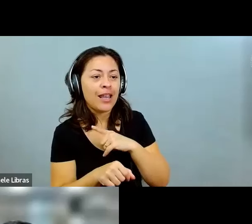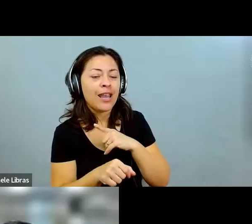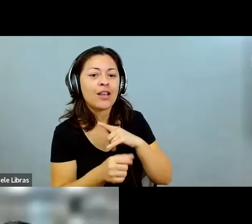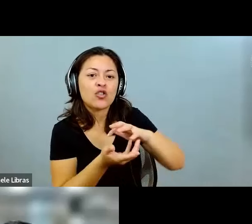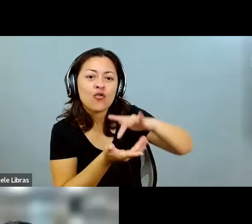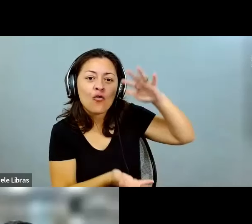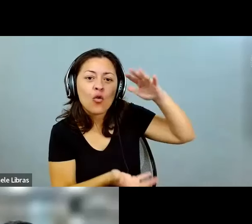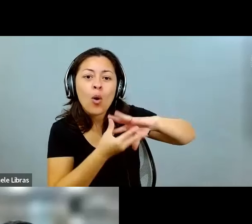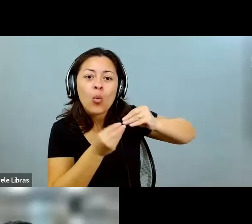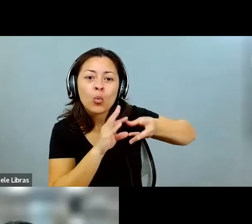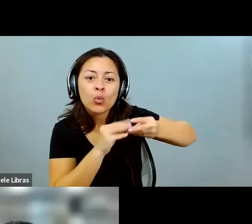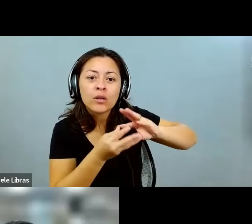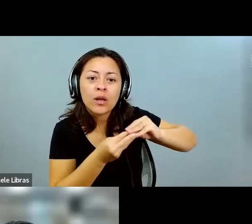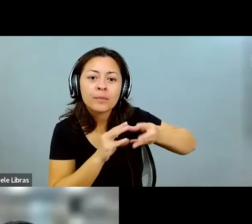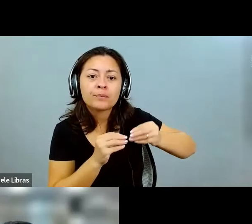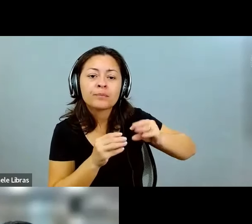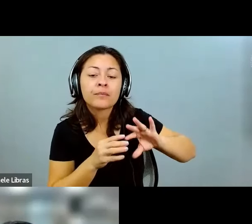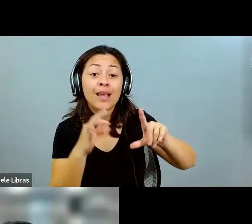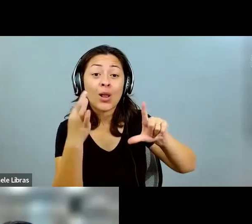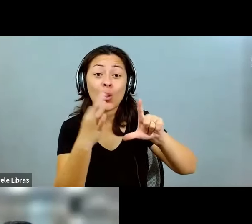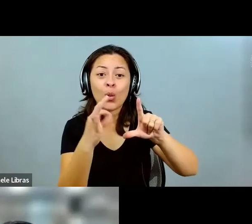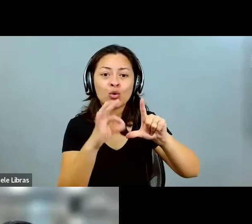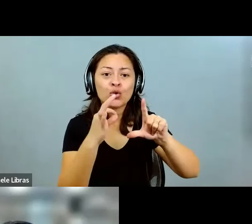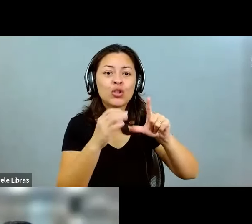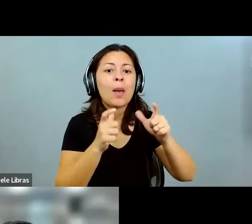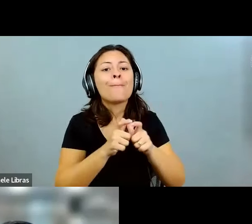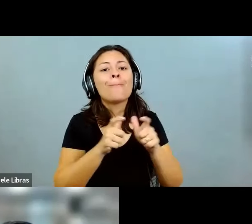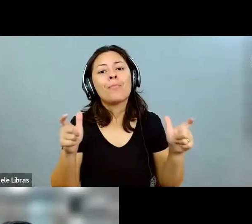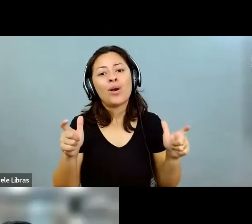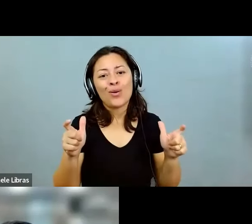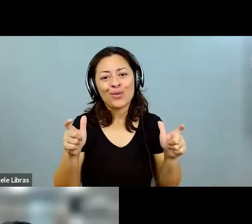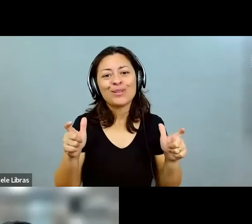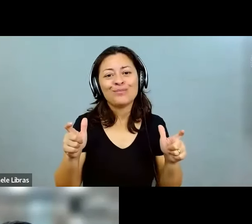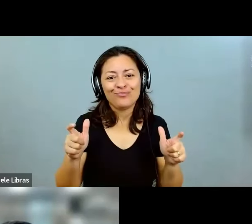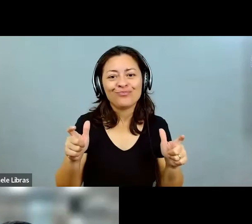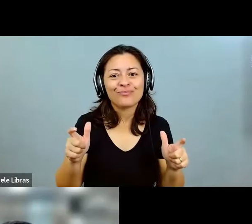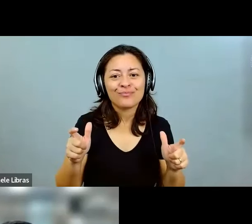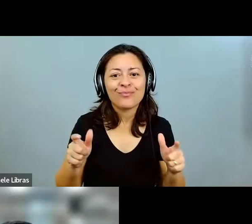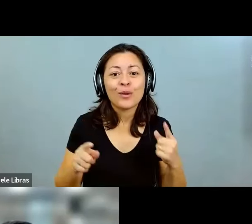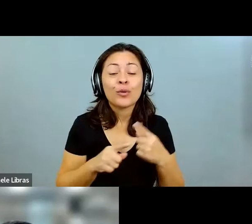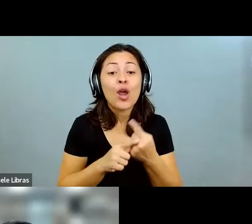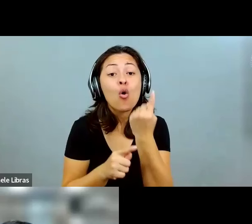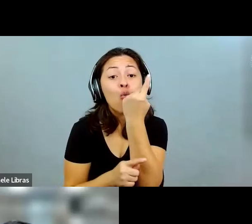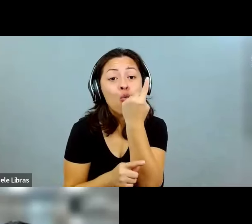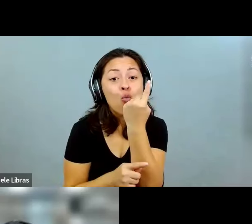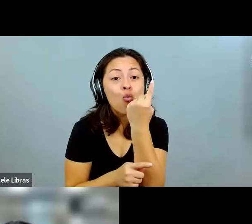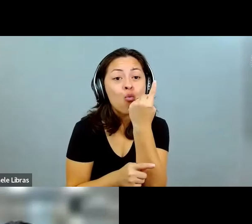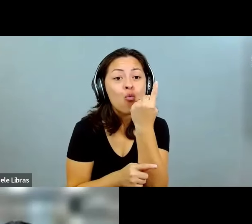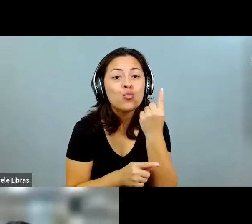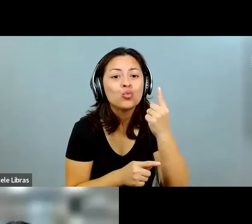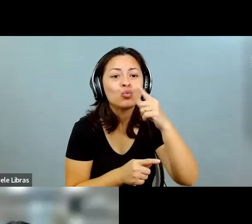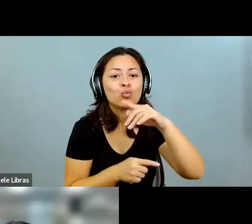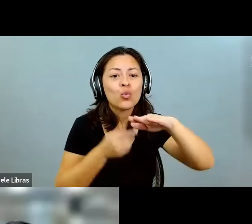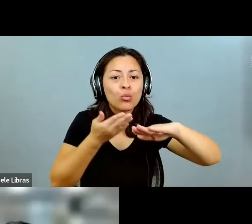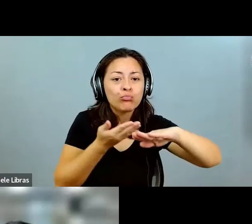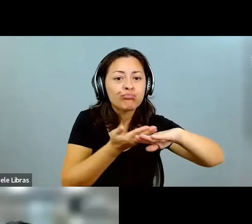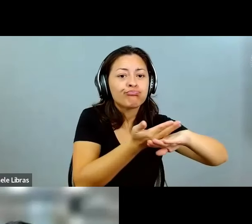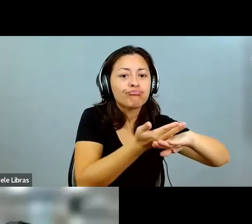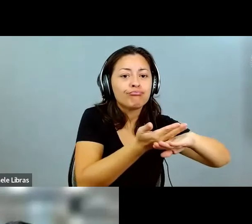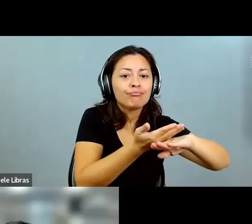nesse caso do algodão o gargalo Logístico ele é maior do que a a dos grãos porque é um Porto só que basicamente que esporta que é Santos né